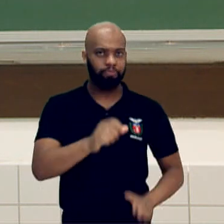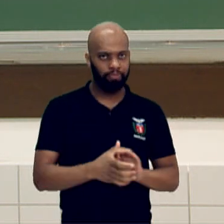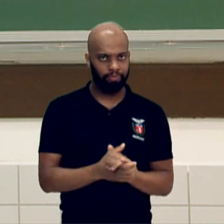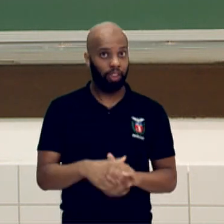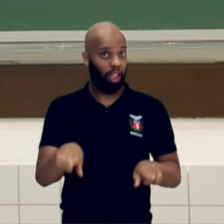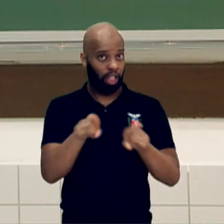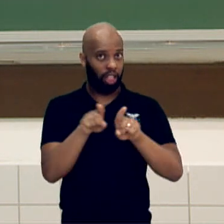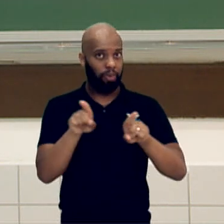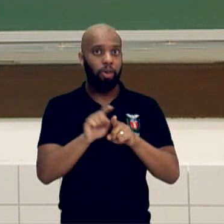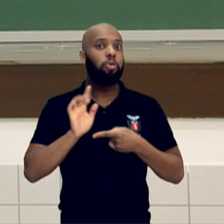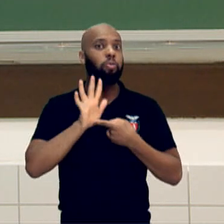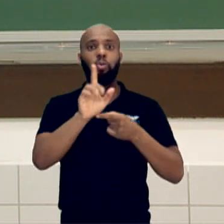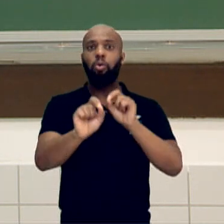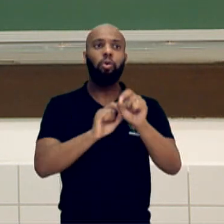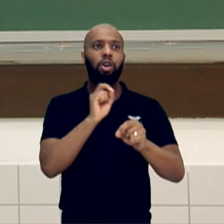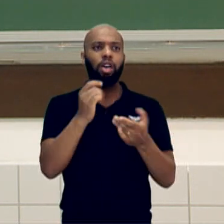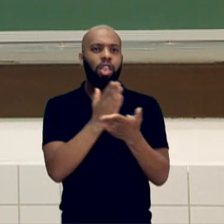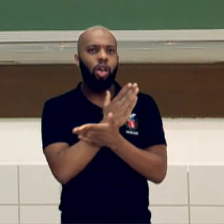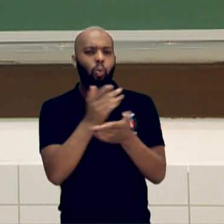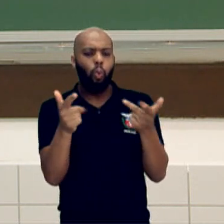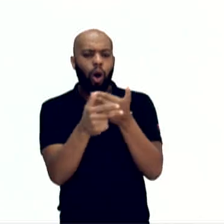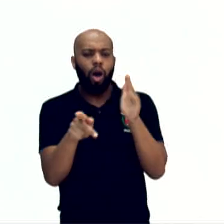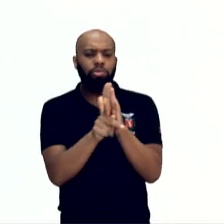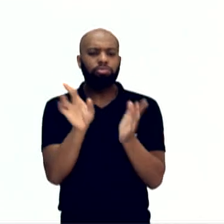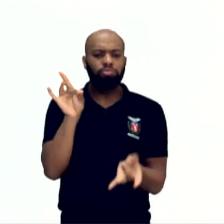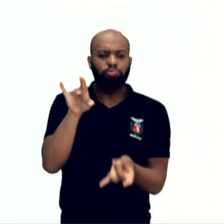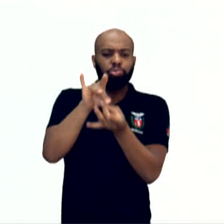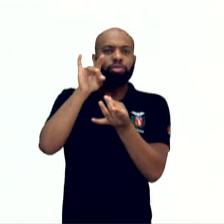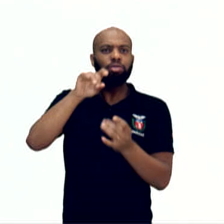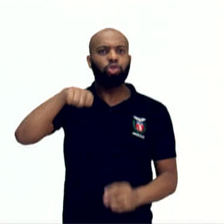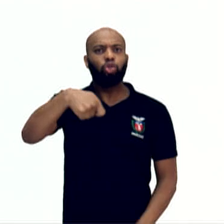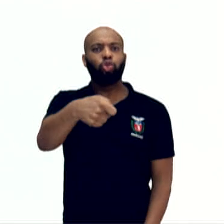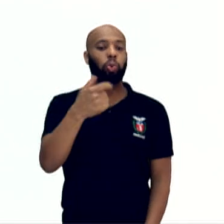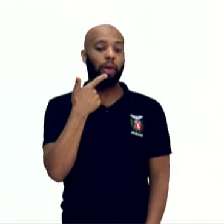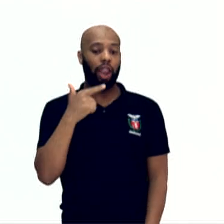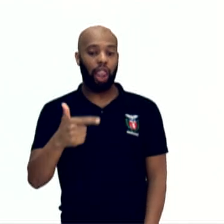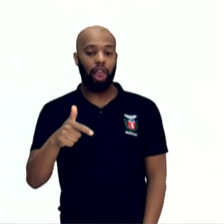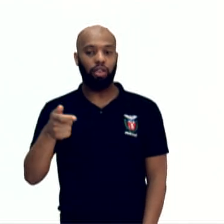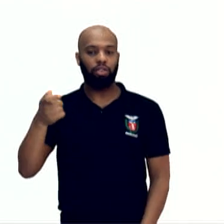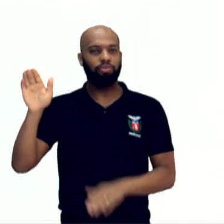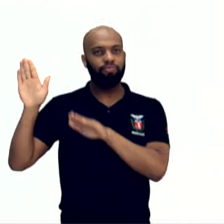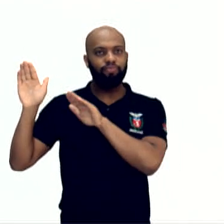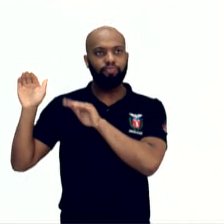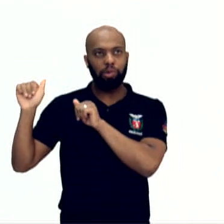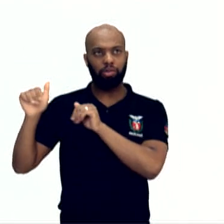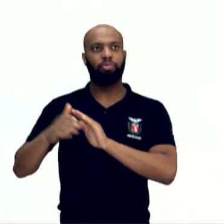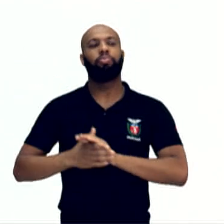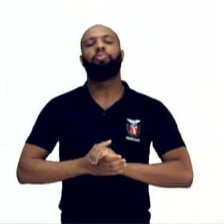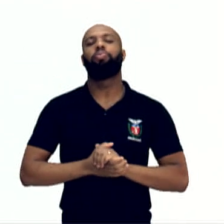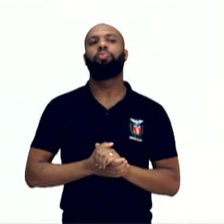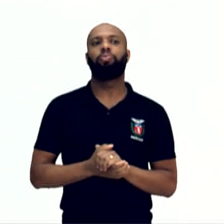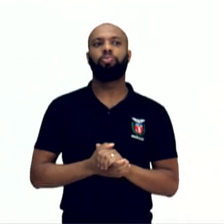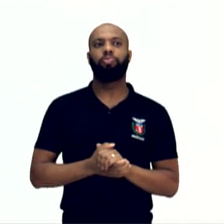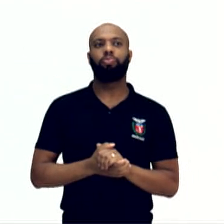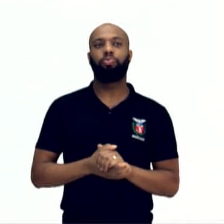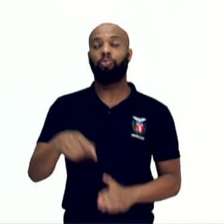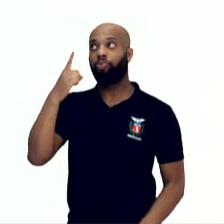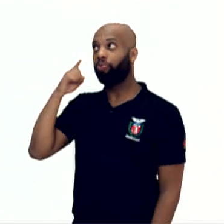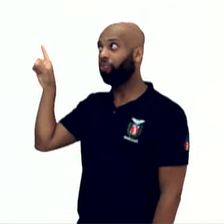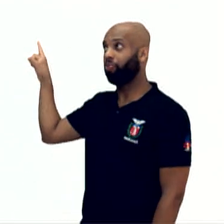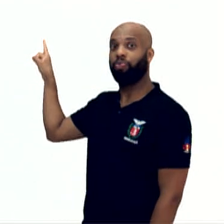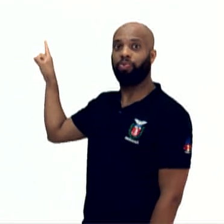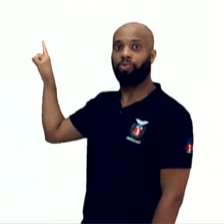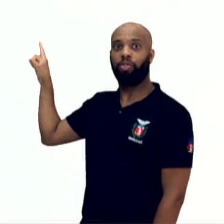ainda, os aspectos específicos sobre língua espanhola. Que são, de onde são e quais